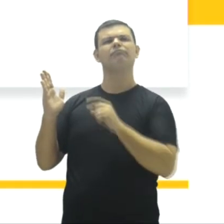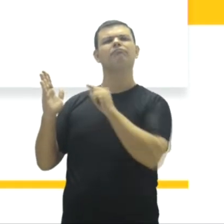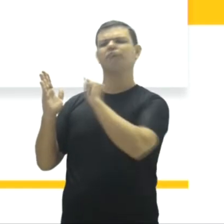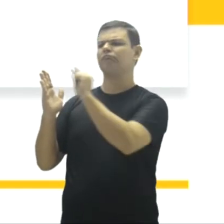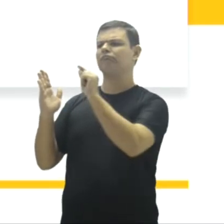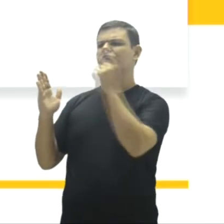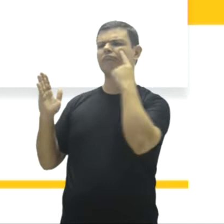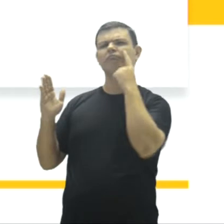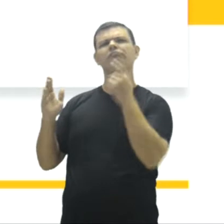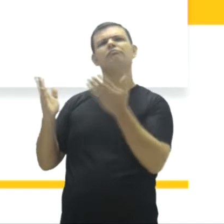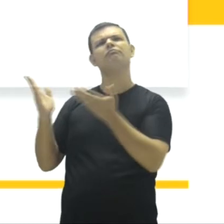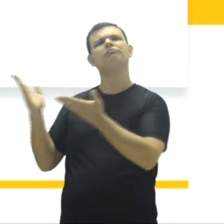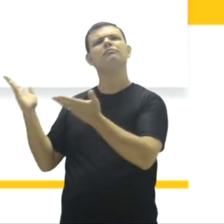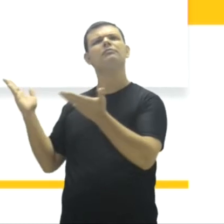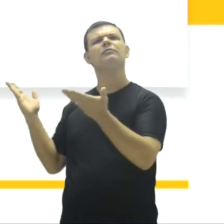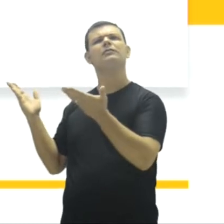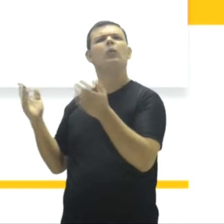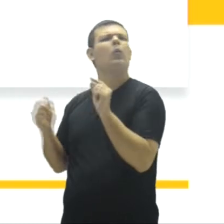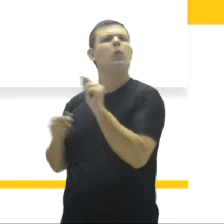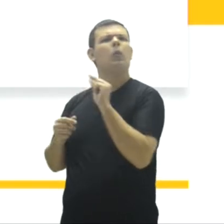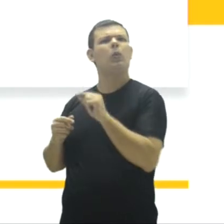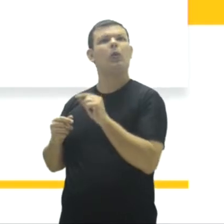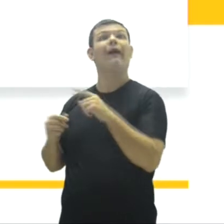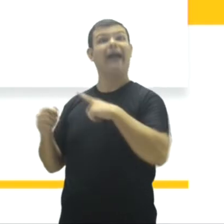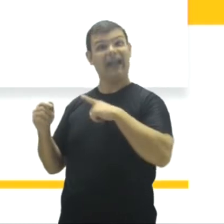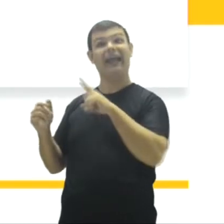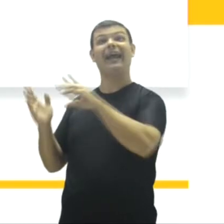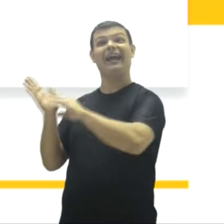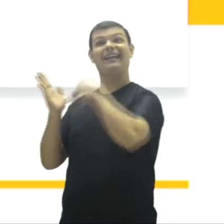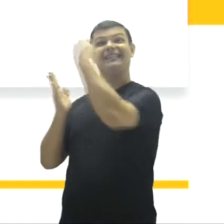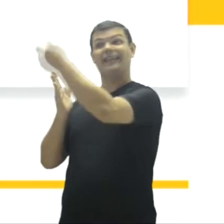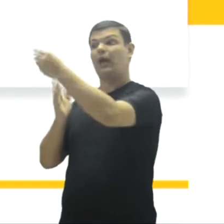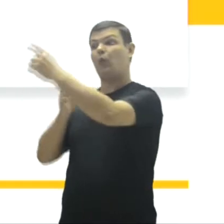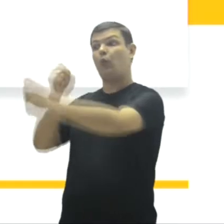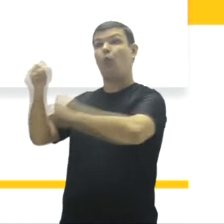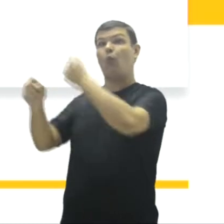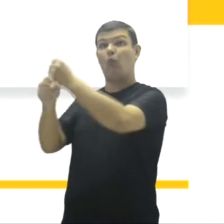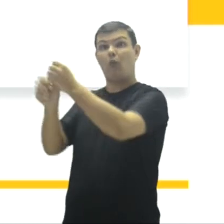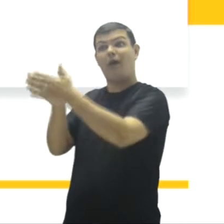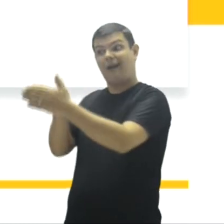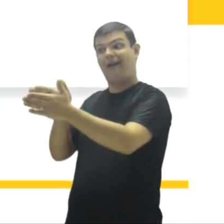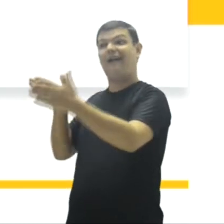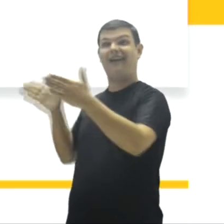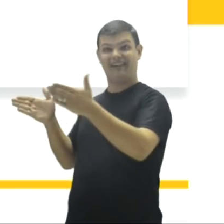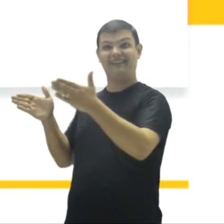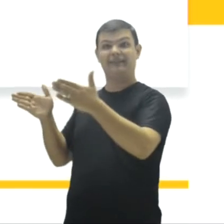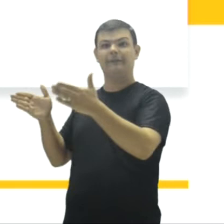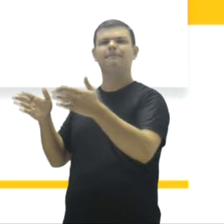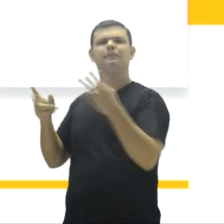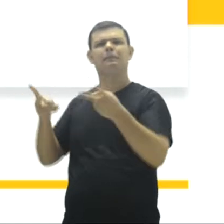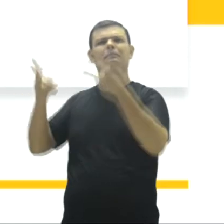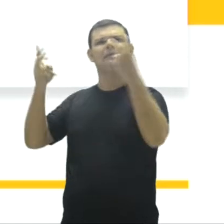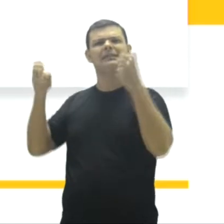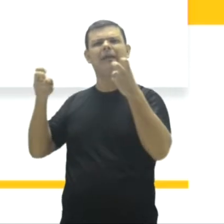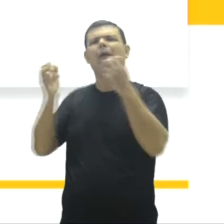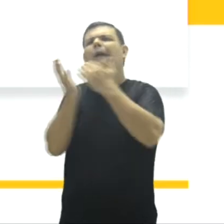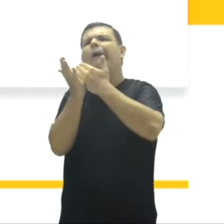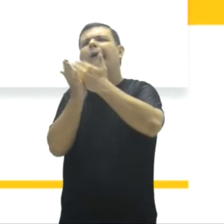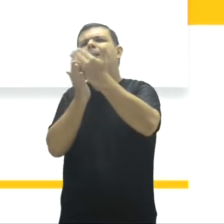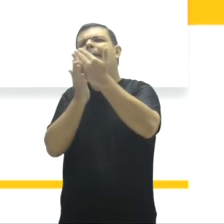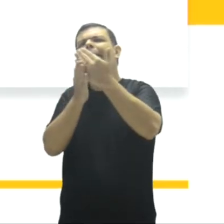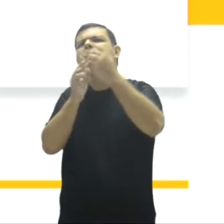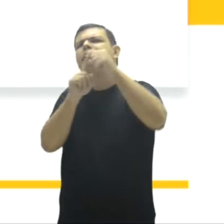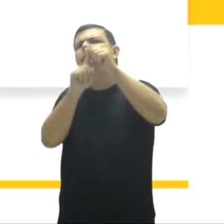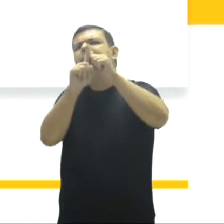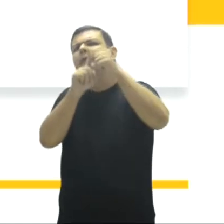Aí na tela, vocês podem acompanhar um calendário anual. Percebam que ele inicia lá na